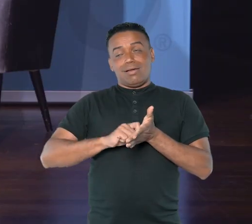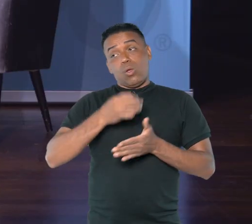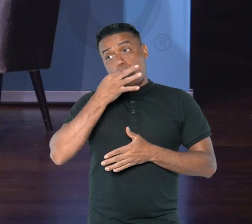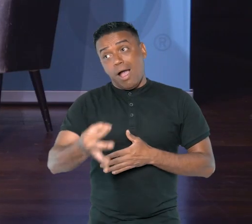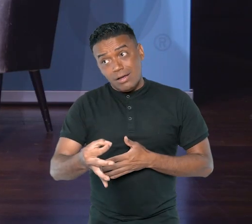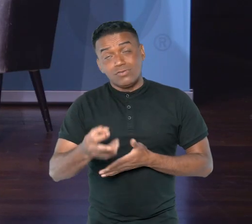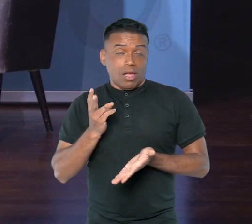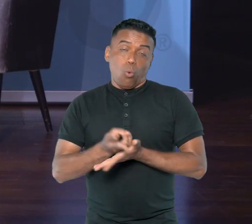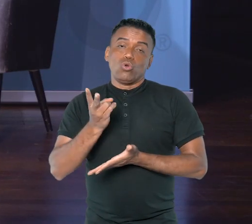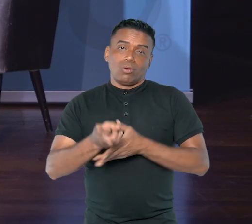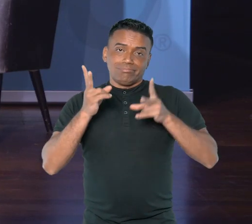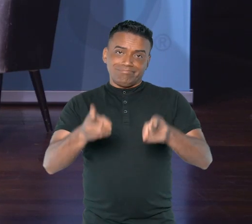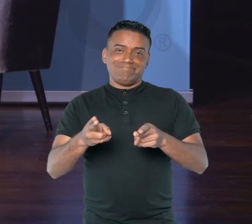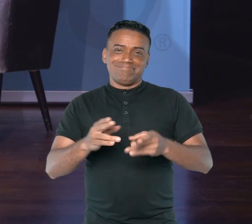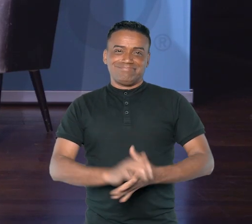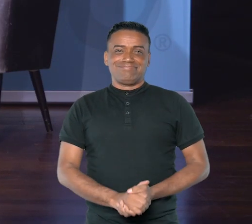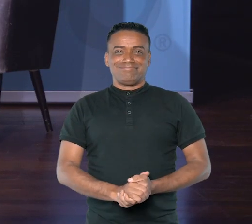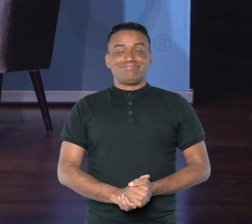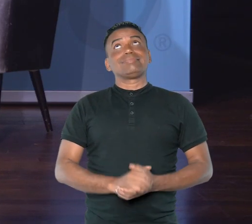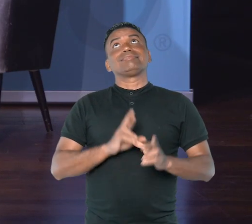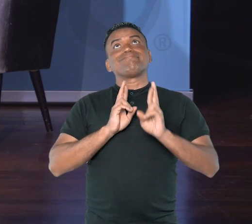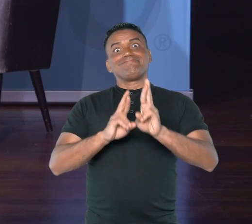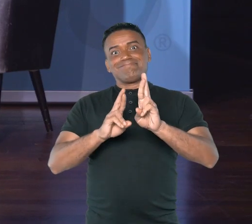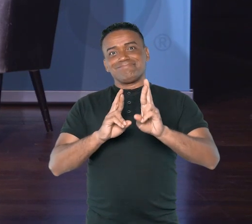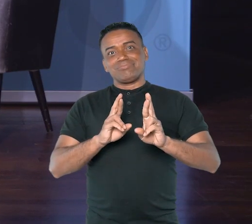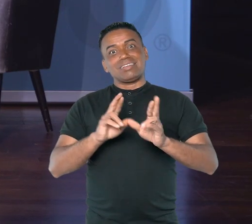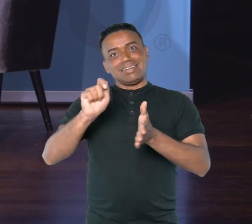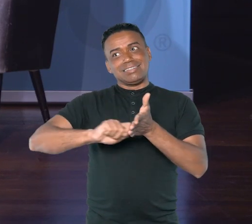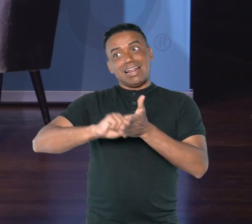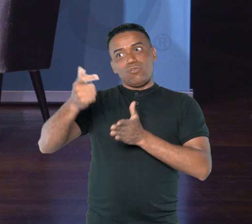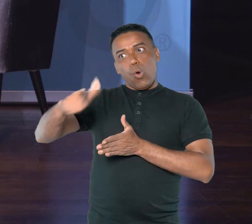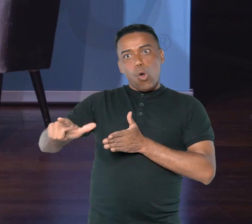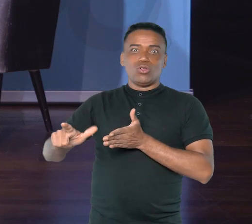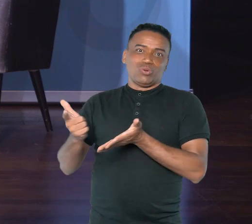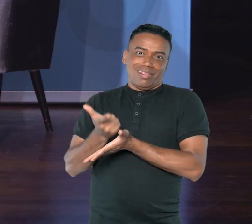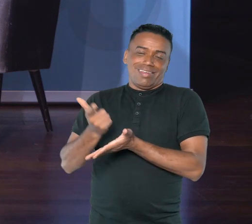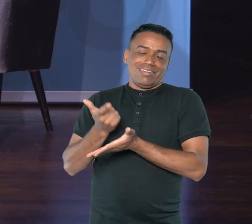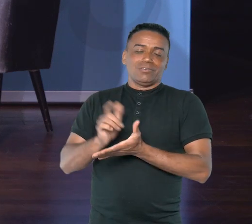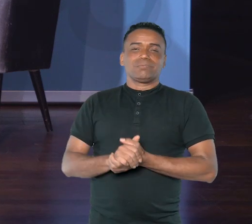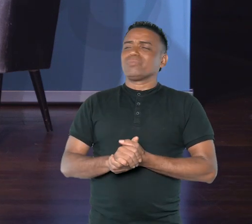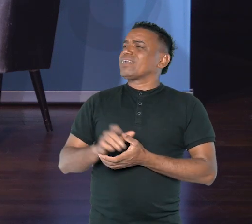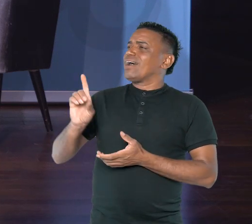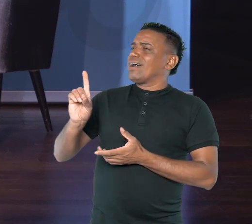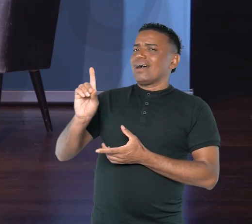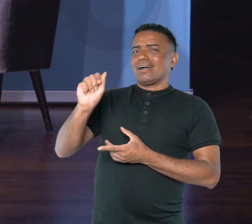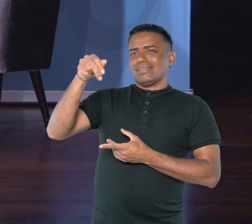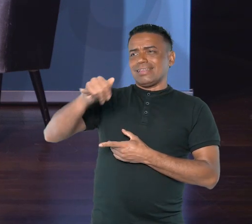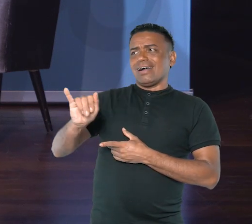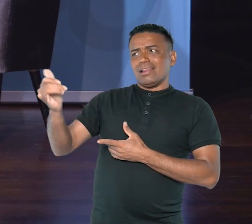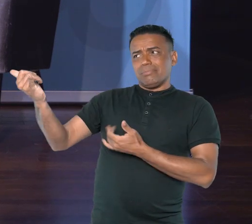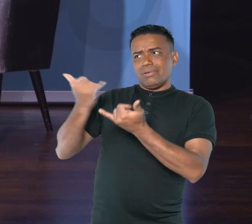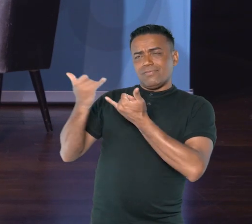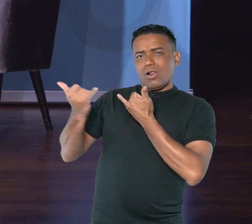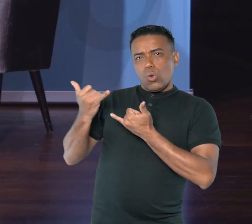acho eu que vai continuar sendo assim. Espero que eu escreva mais um livro. É isso, a Dani me relatou que